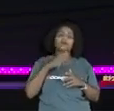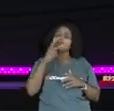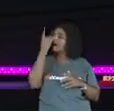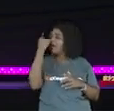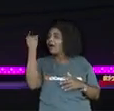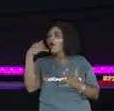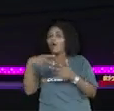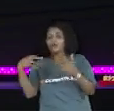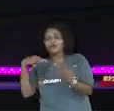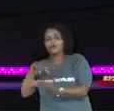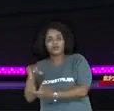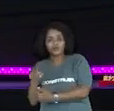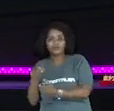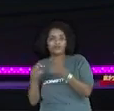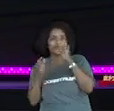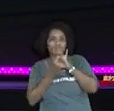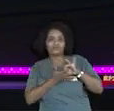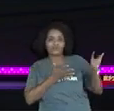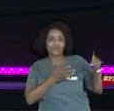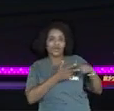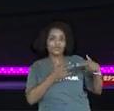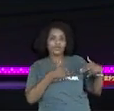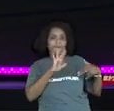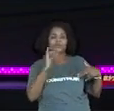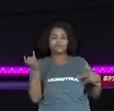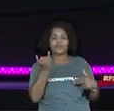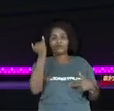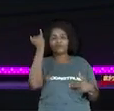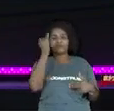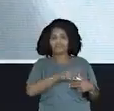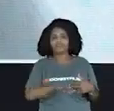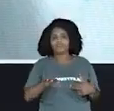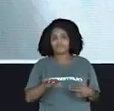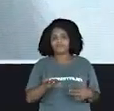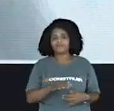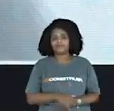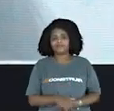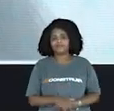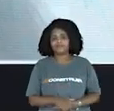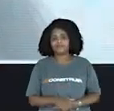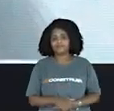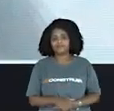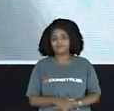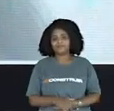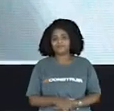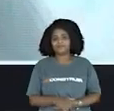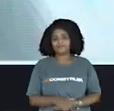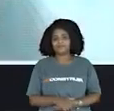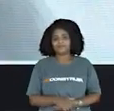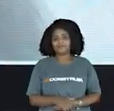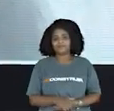gostar das coisas do mundo Ignorar as coisas mais importantes as crianças Olá